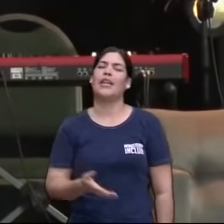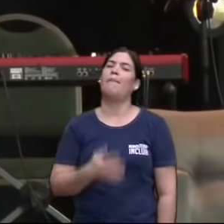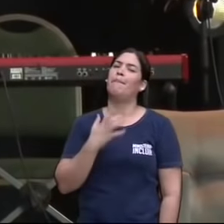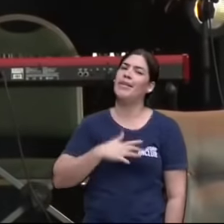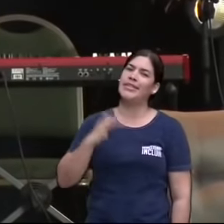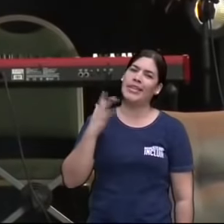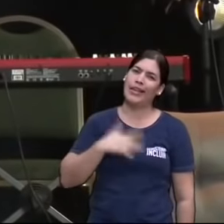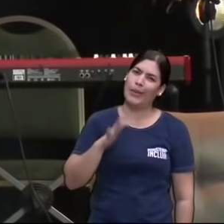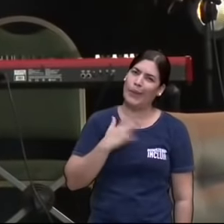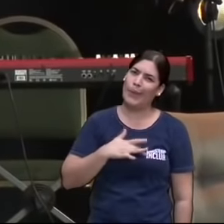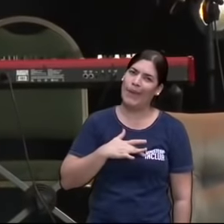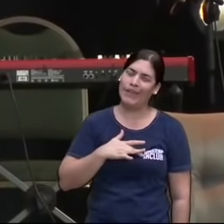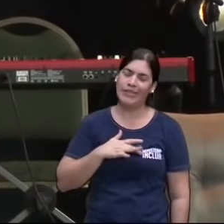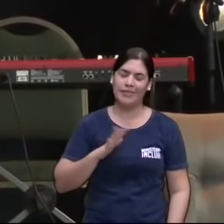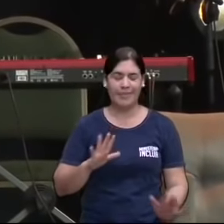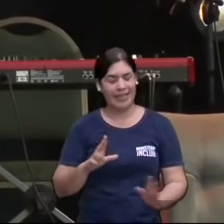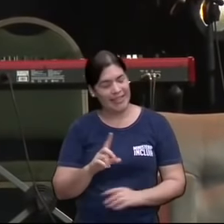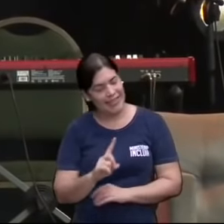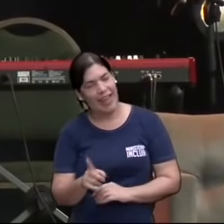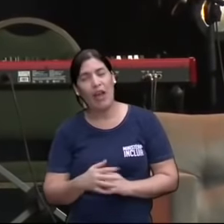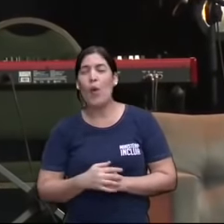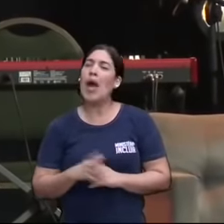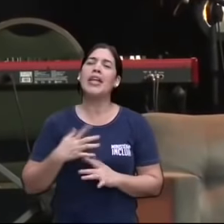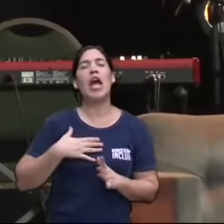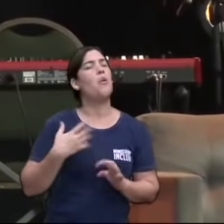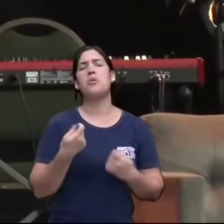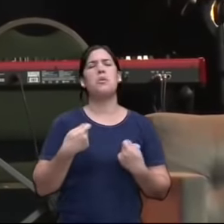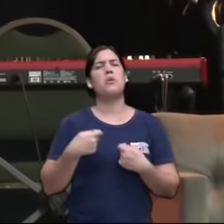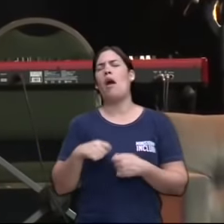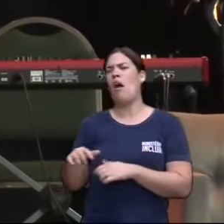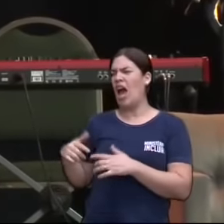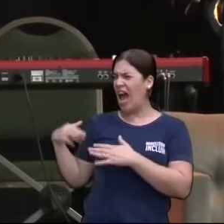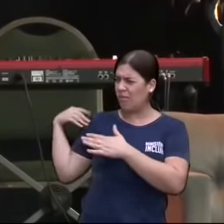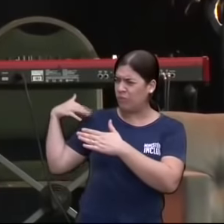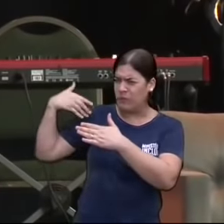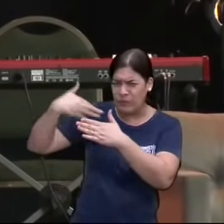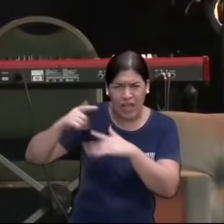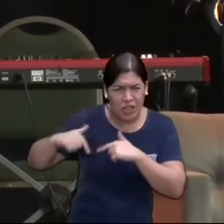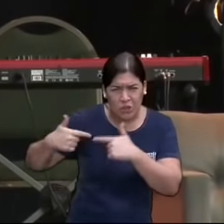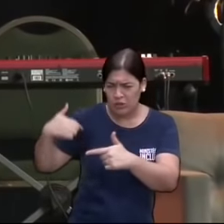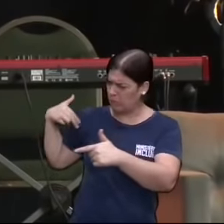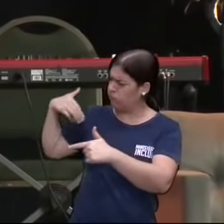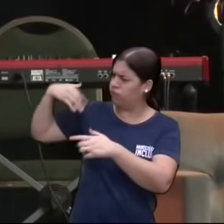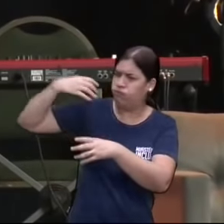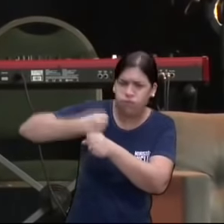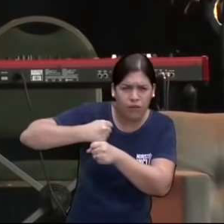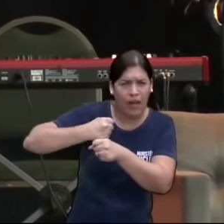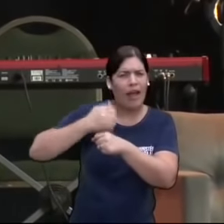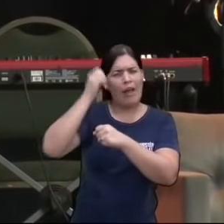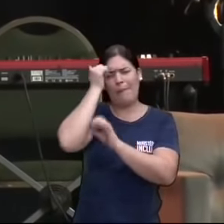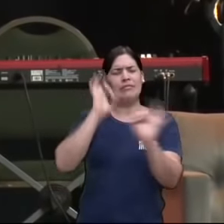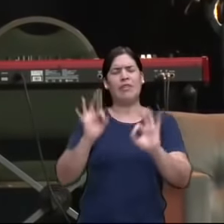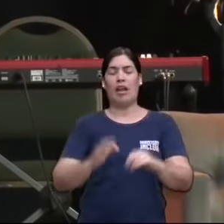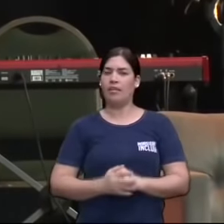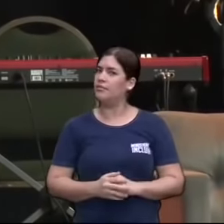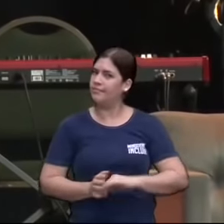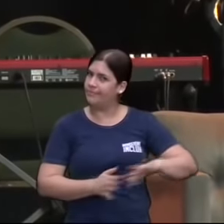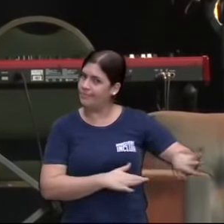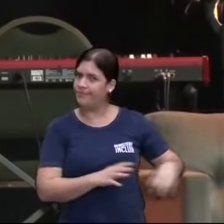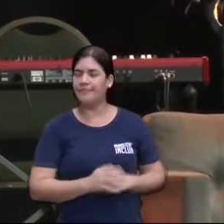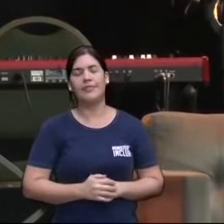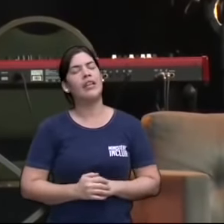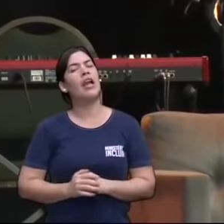Misericórdia, mas não, eu não me arrependo de nada, Mas alguns dizem assim: olha, eu sei que eu não